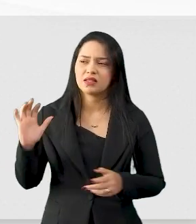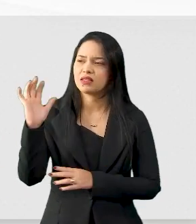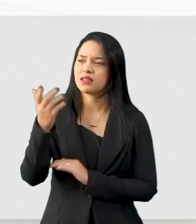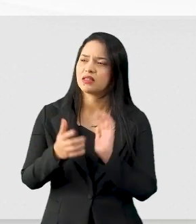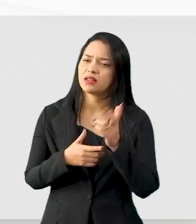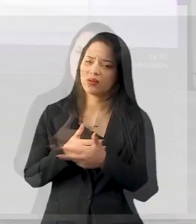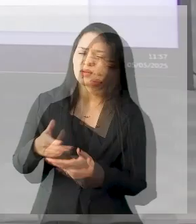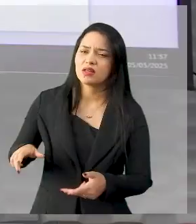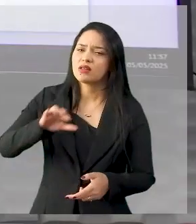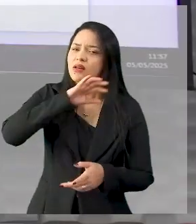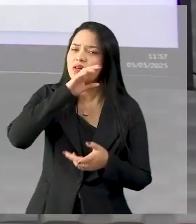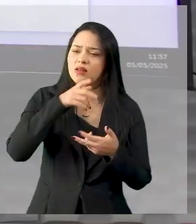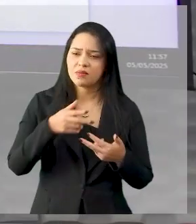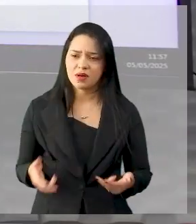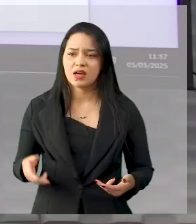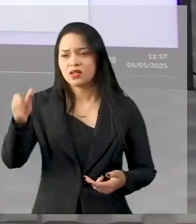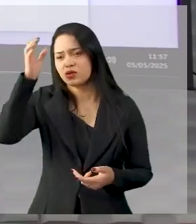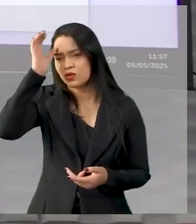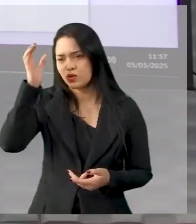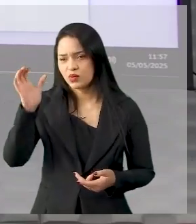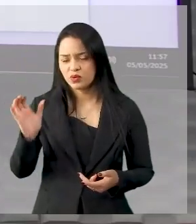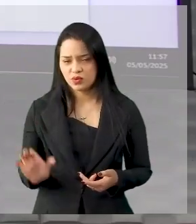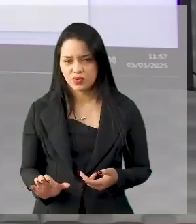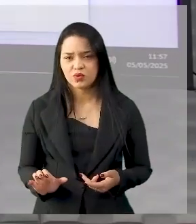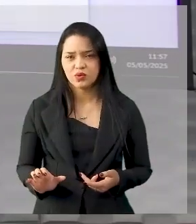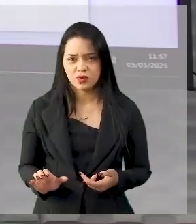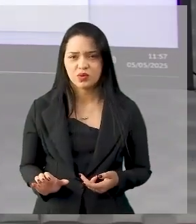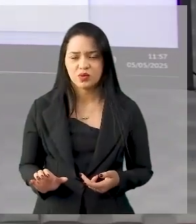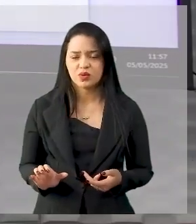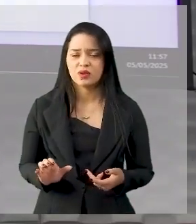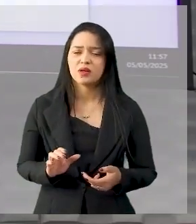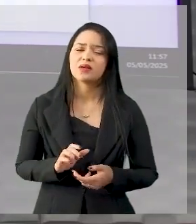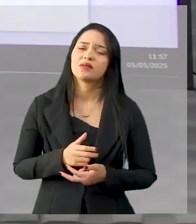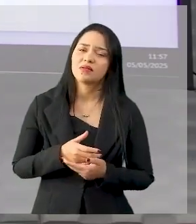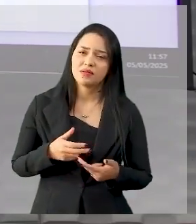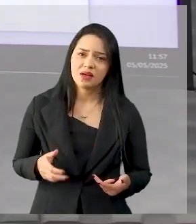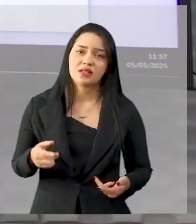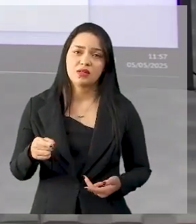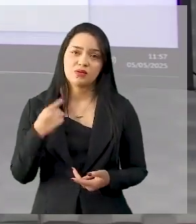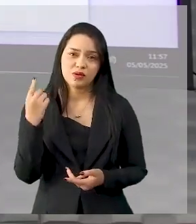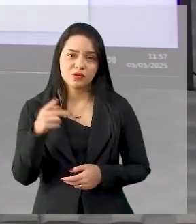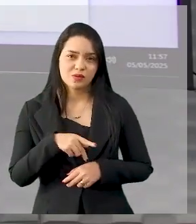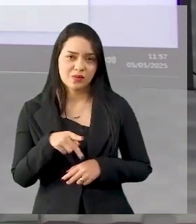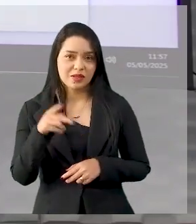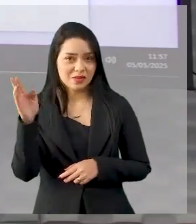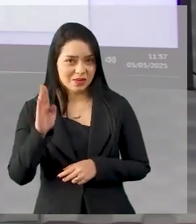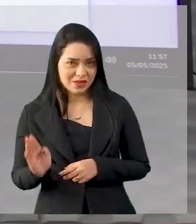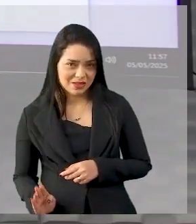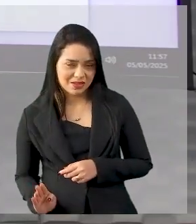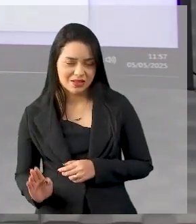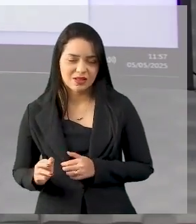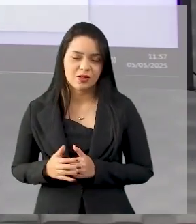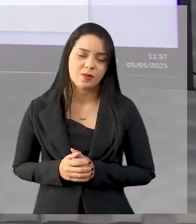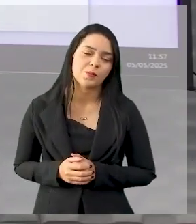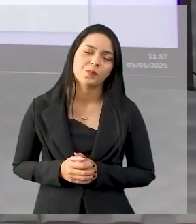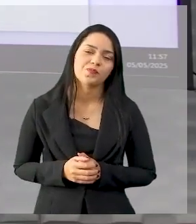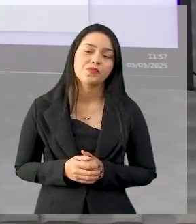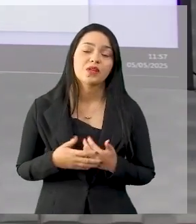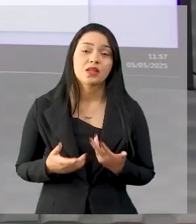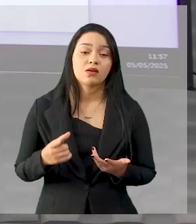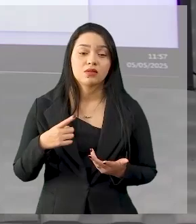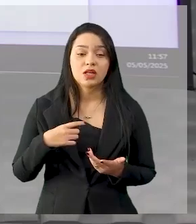natureza, biodiversidade, cultura, horas diversas. Esse é o nosso país, é o Brasil, tá? Então, o Brasil ele